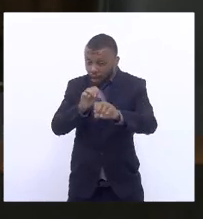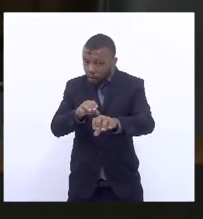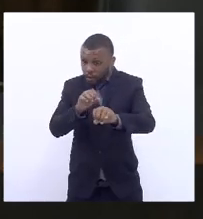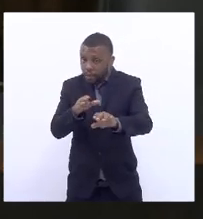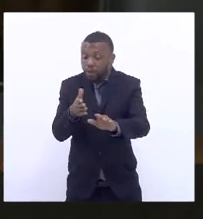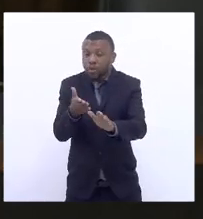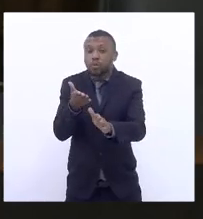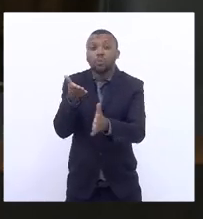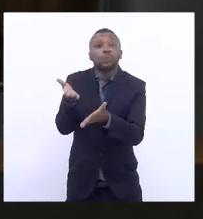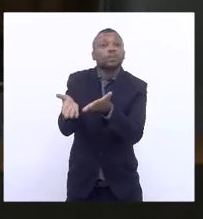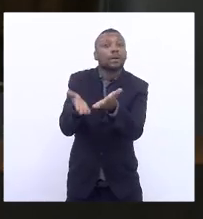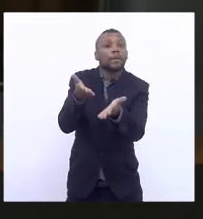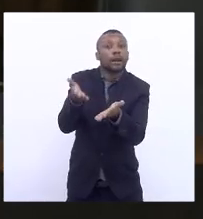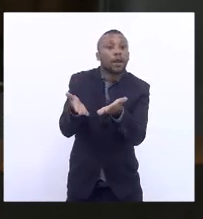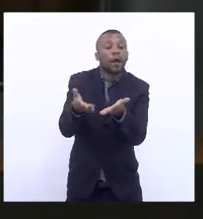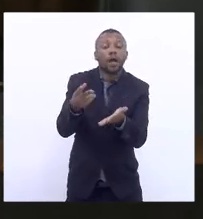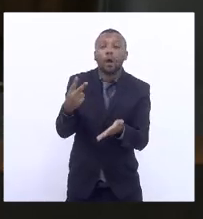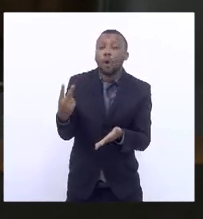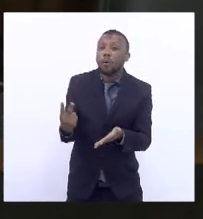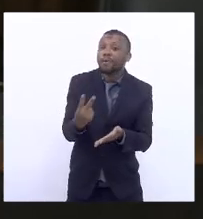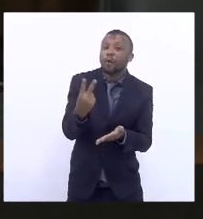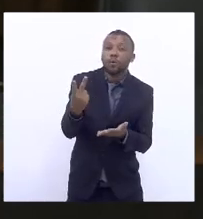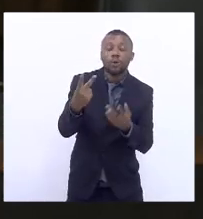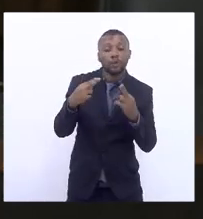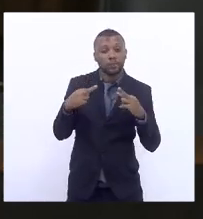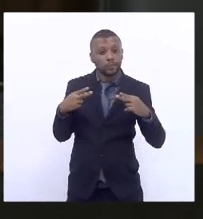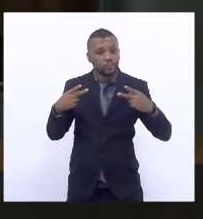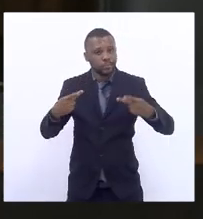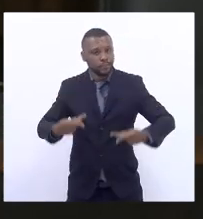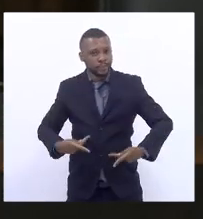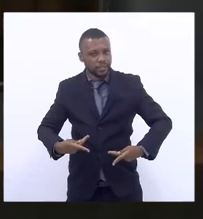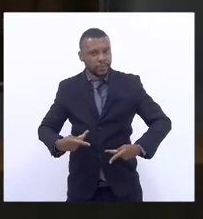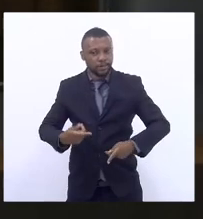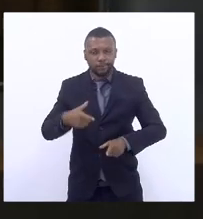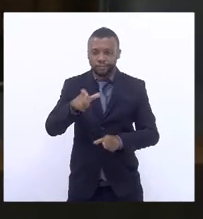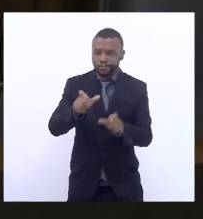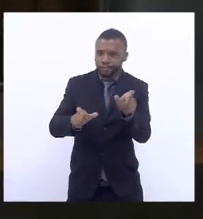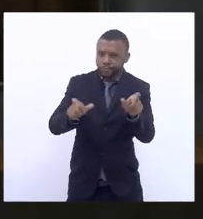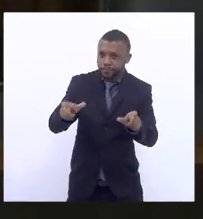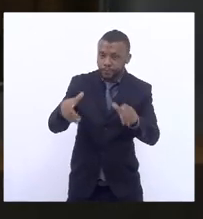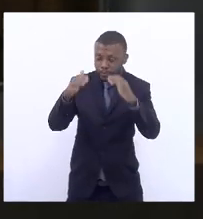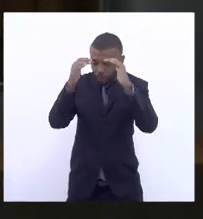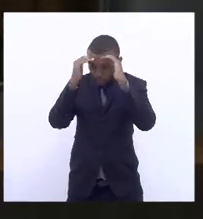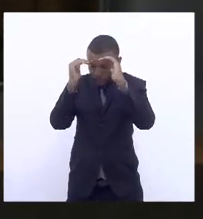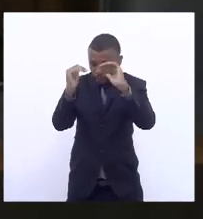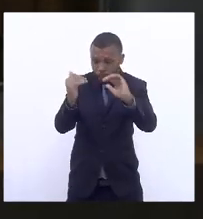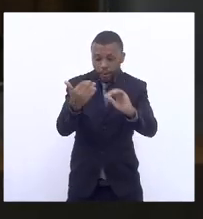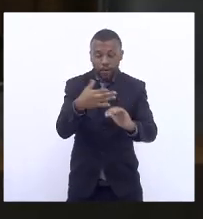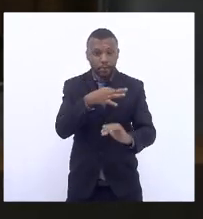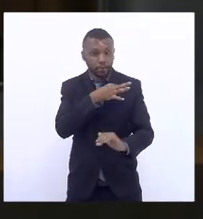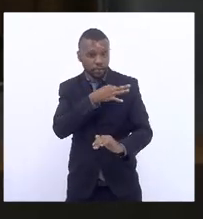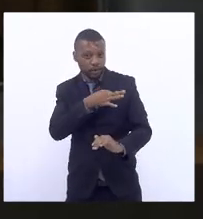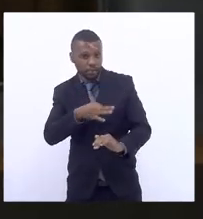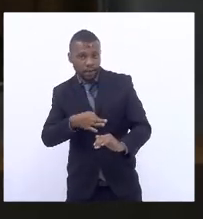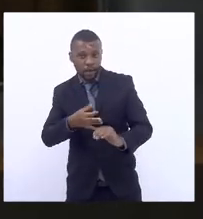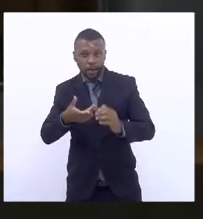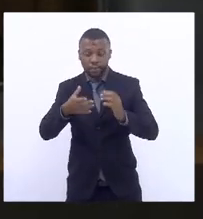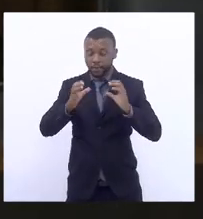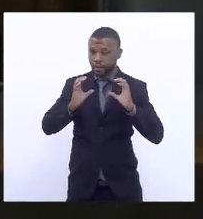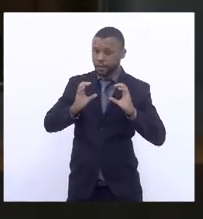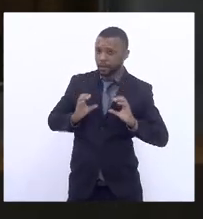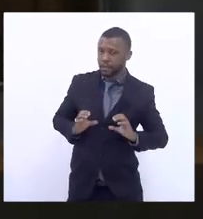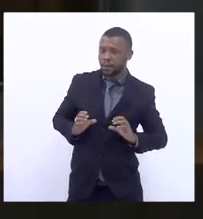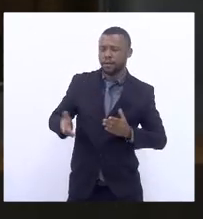se não trabalhar os valores humanos, né, o respeito, a dignidade, a